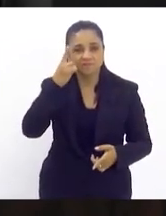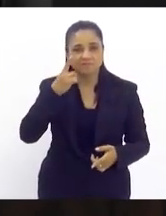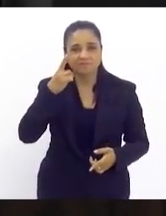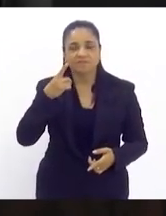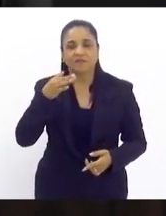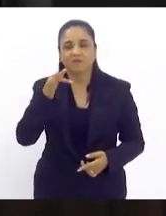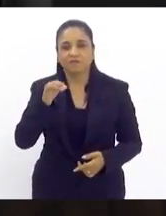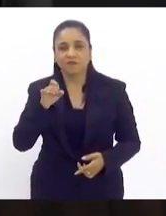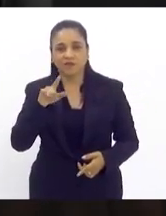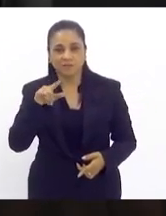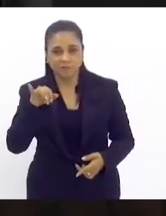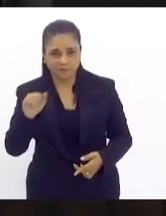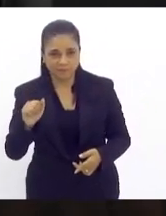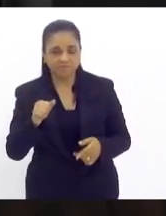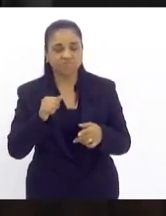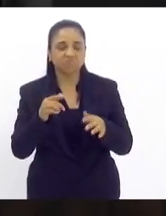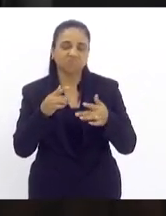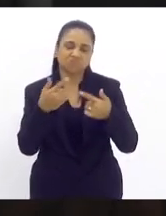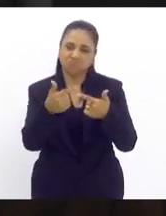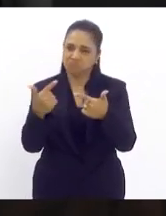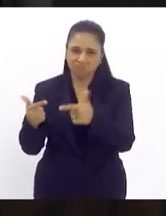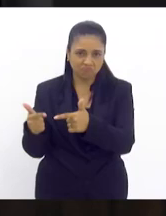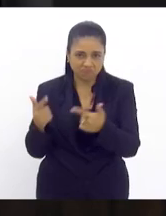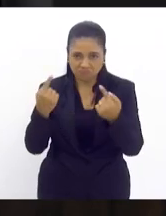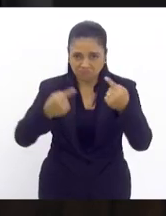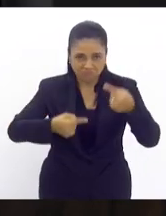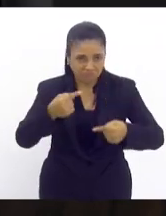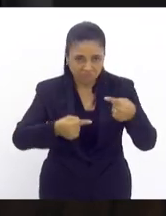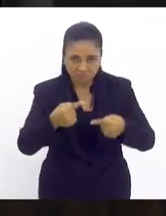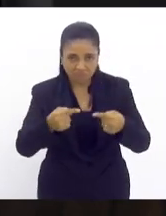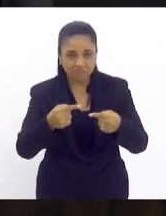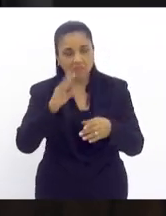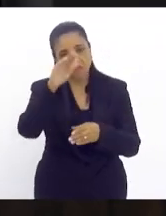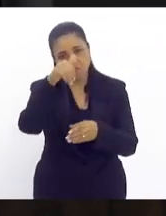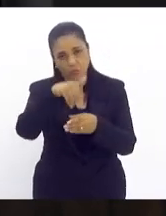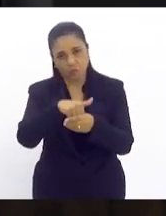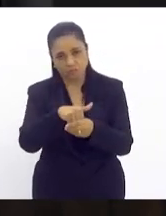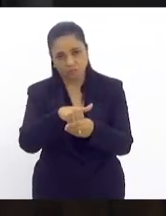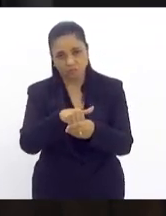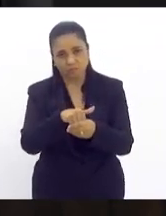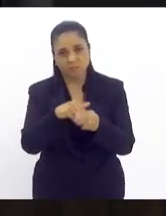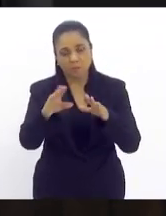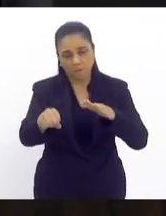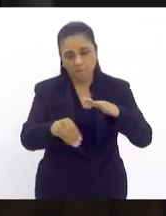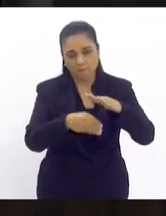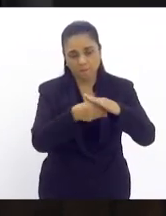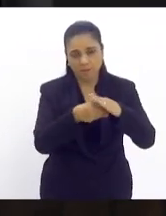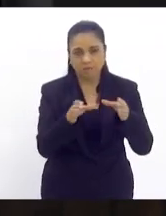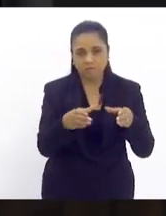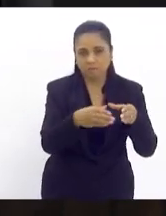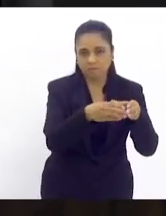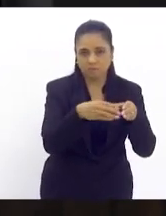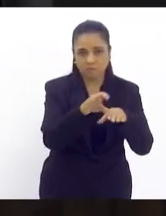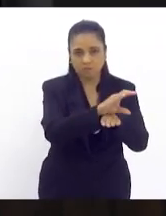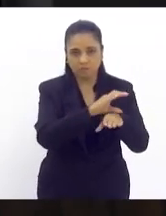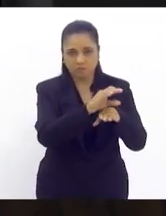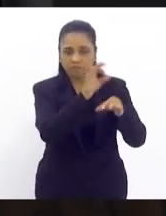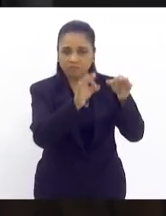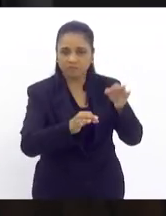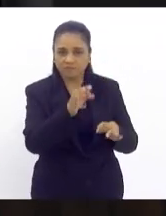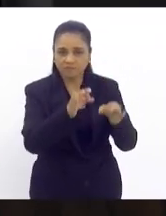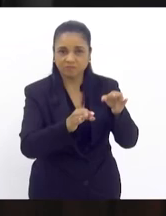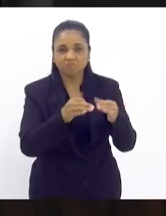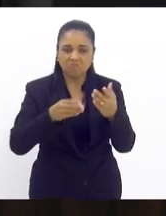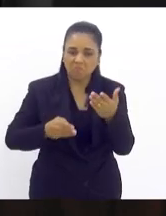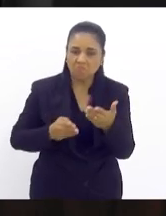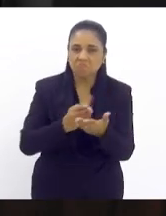Não havendo quem queira discutir, encerrada a discussão. Em votação. O parecer da Comissão de Indicações Legislativas. Senhores que